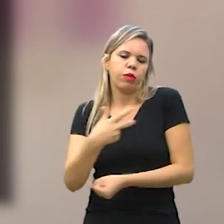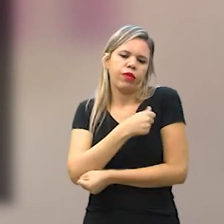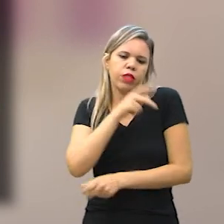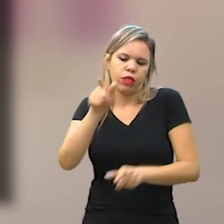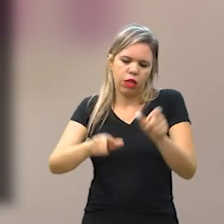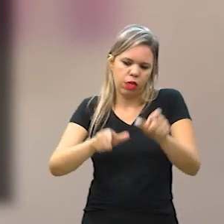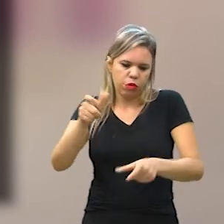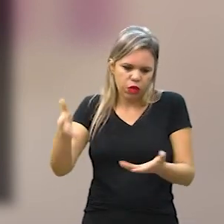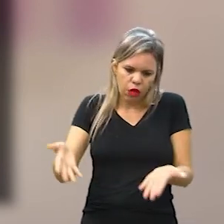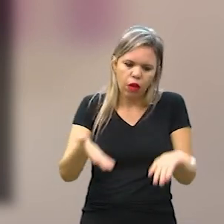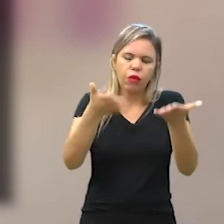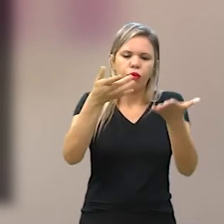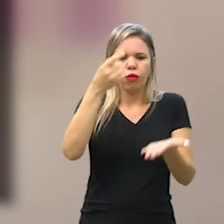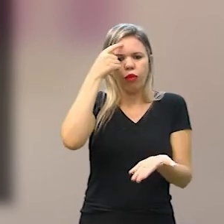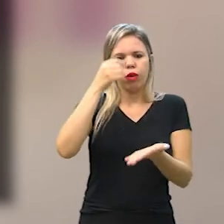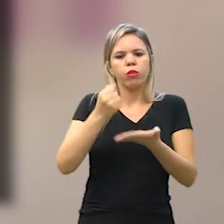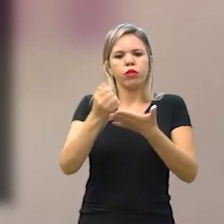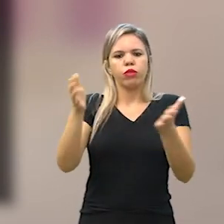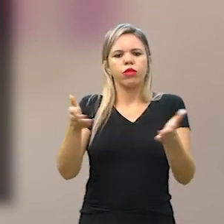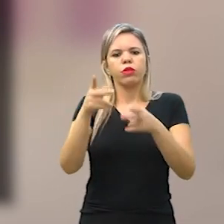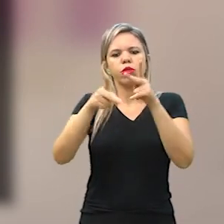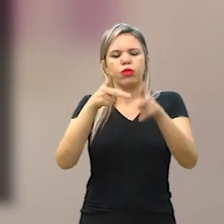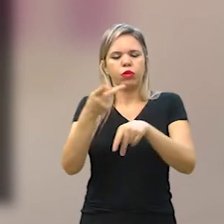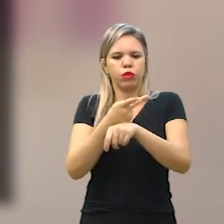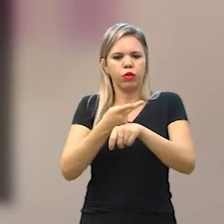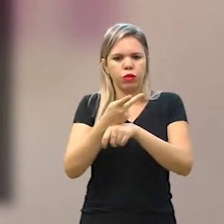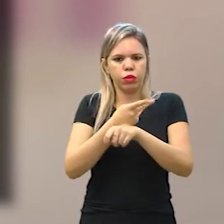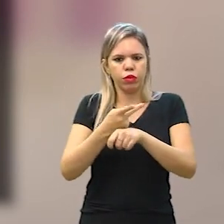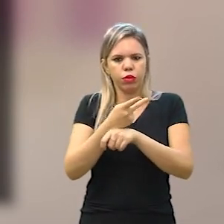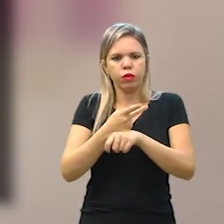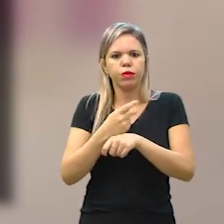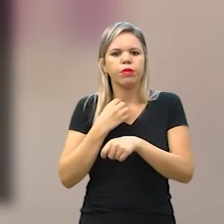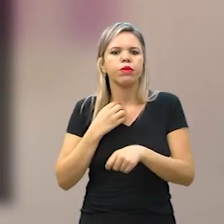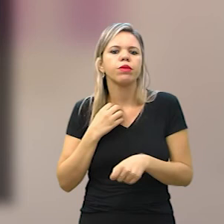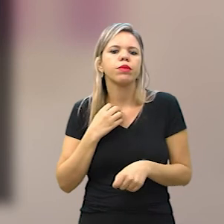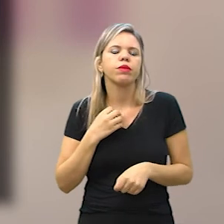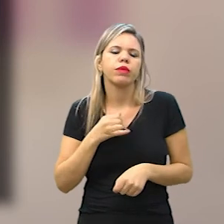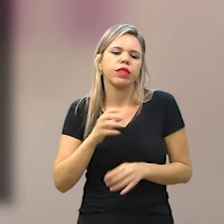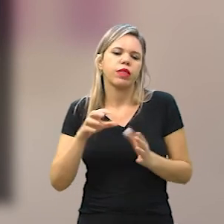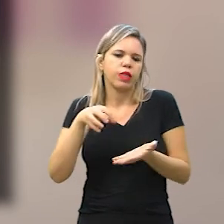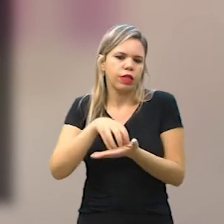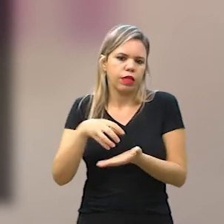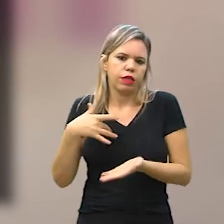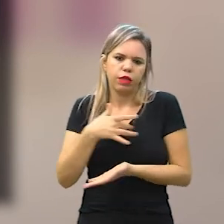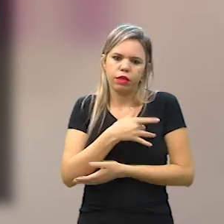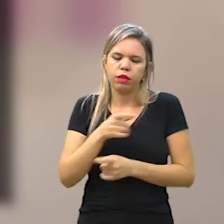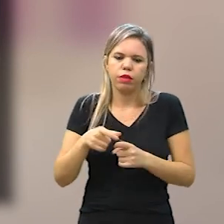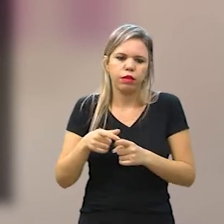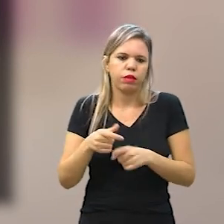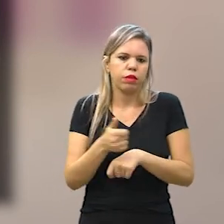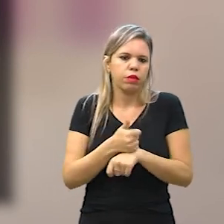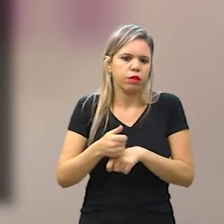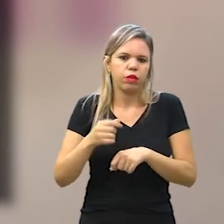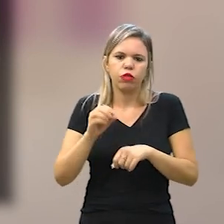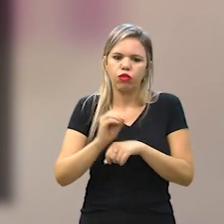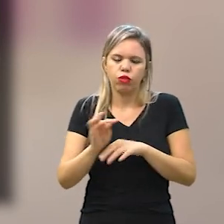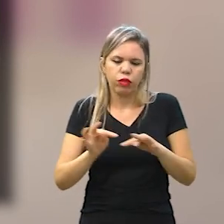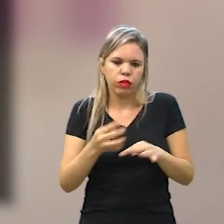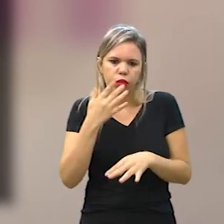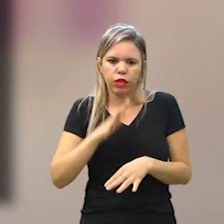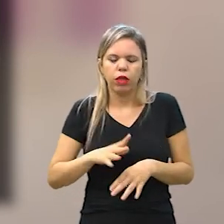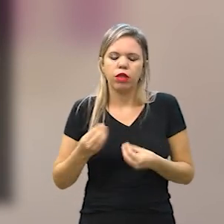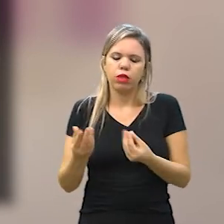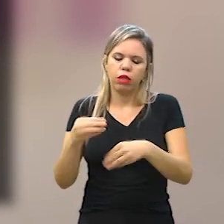essas pessoas, né? Vamos conscientizar as pessoas a procurarem seu centro de saúde, seu pediatra,